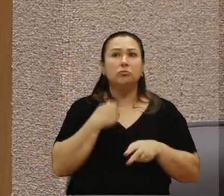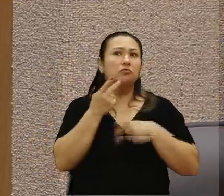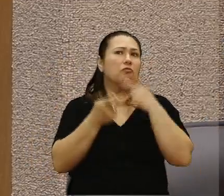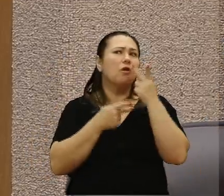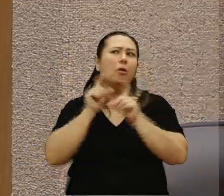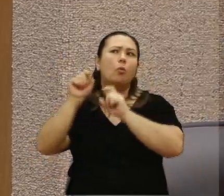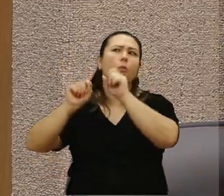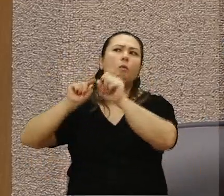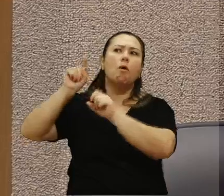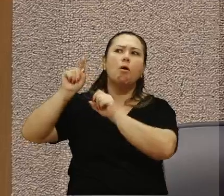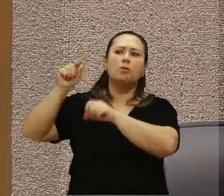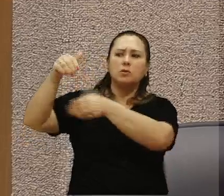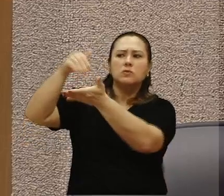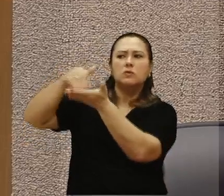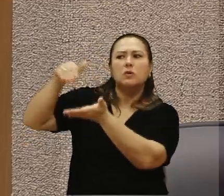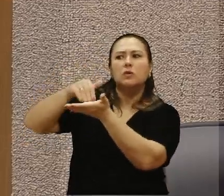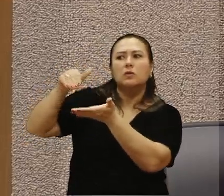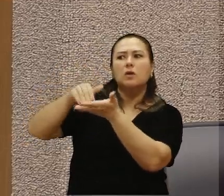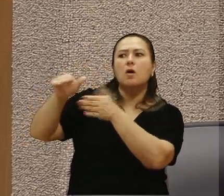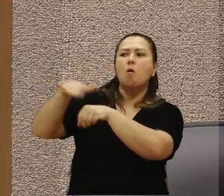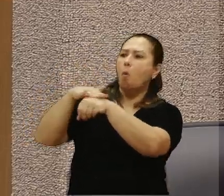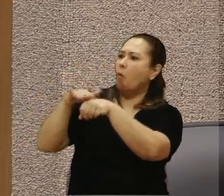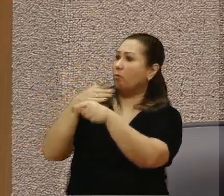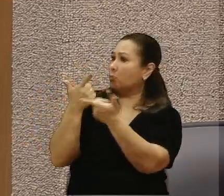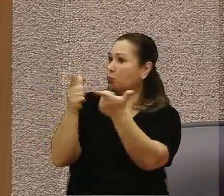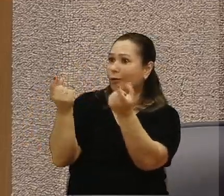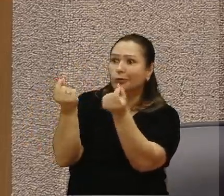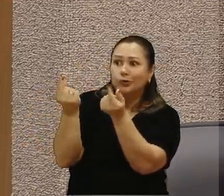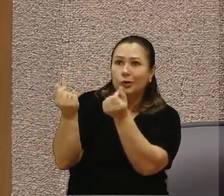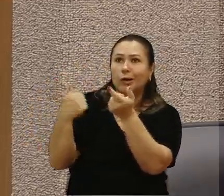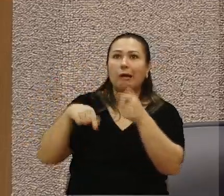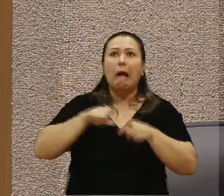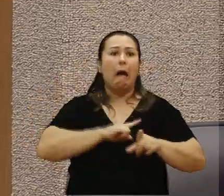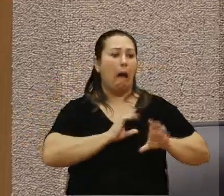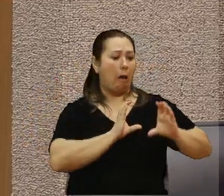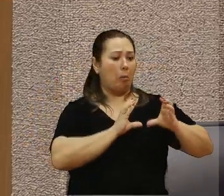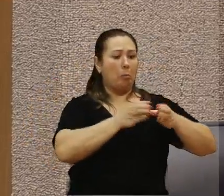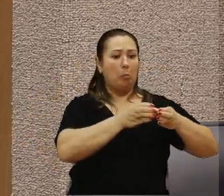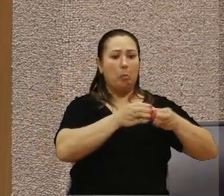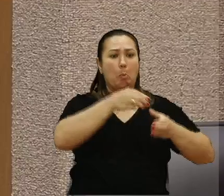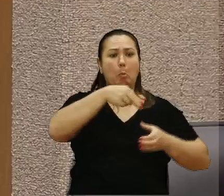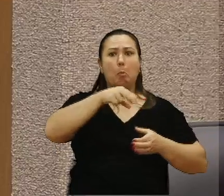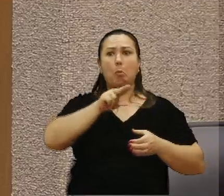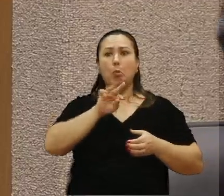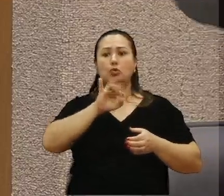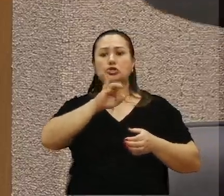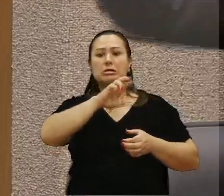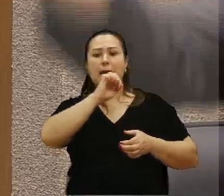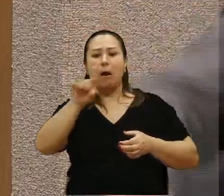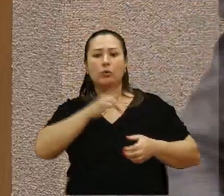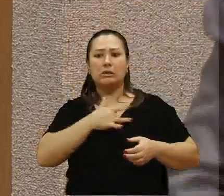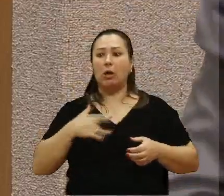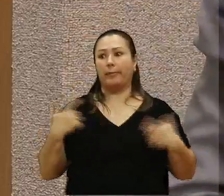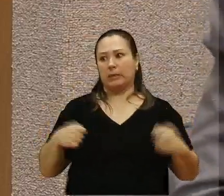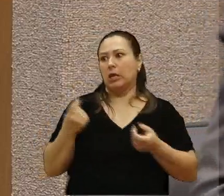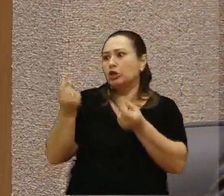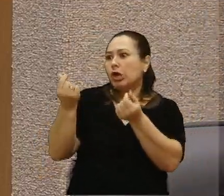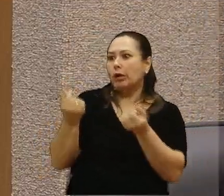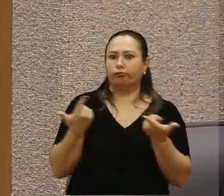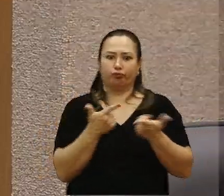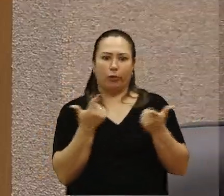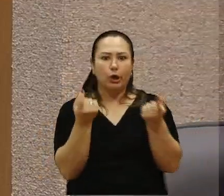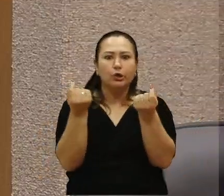com o secretário e diz que não tem dinheiro. Ah, mutirões da saúde, secretário. Precisamos de recursos. Mutirões da saúde, secretário. Não tem